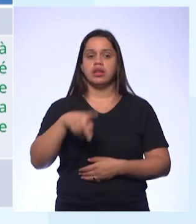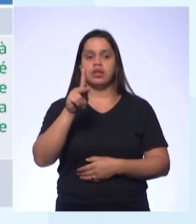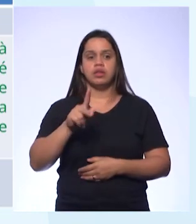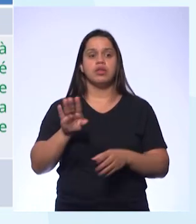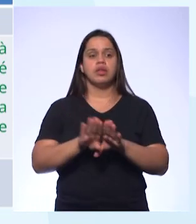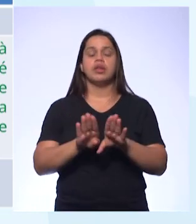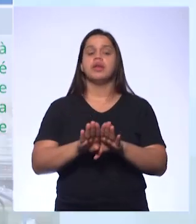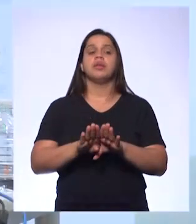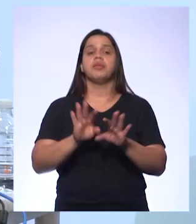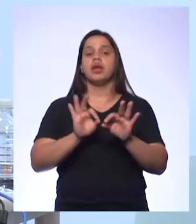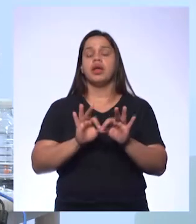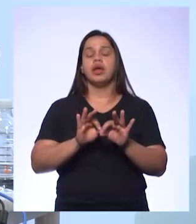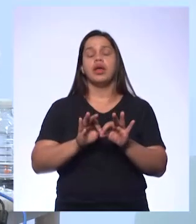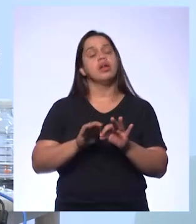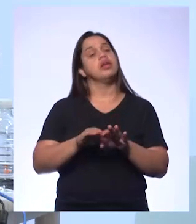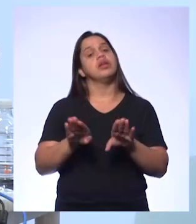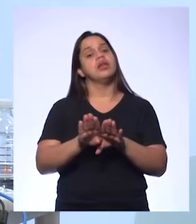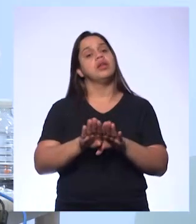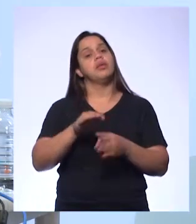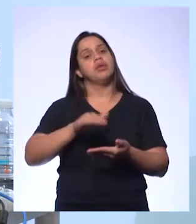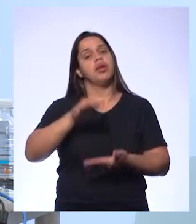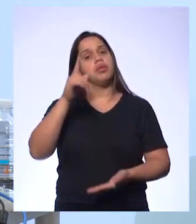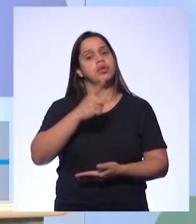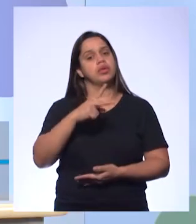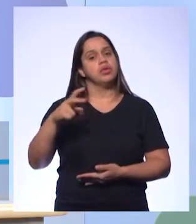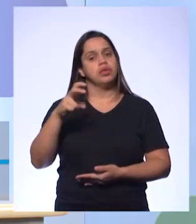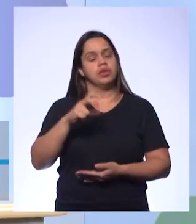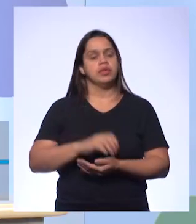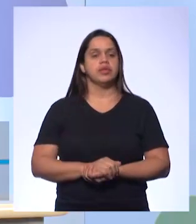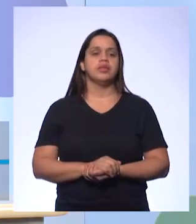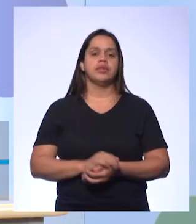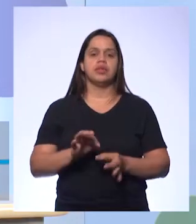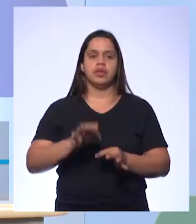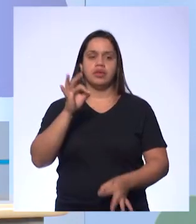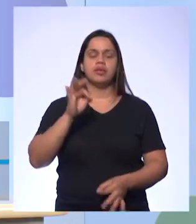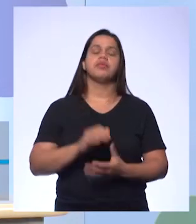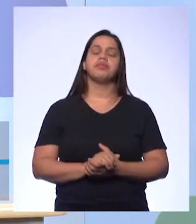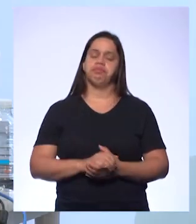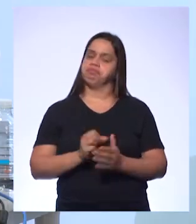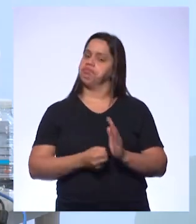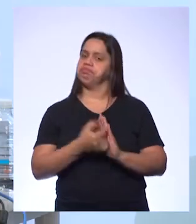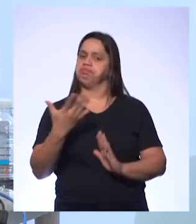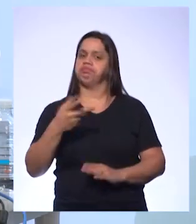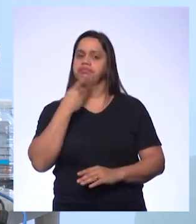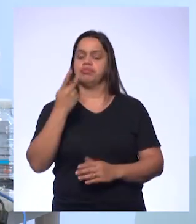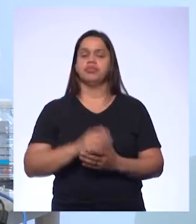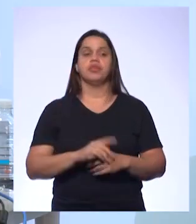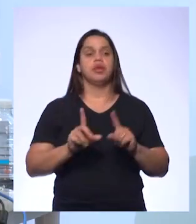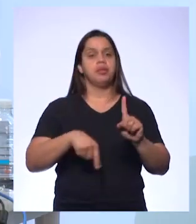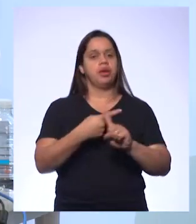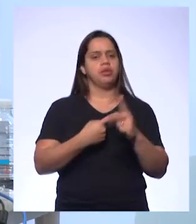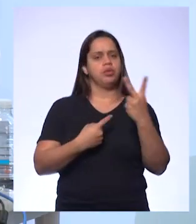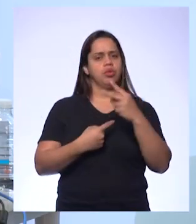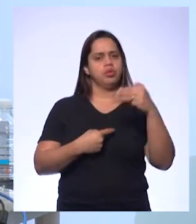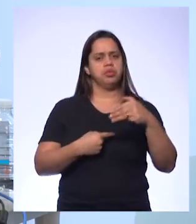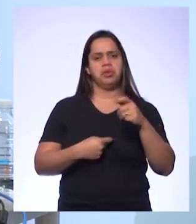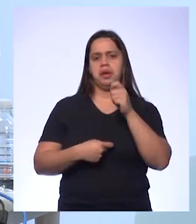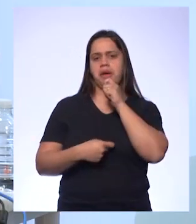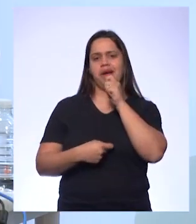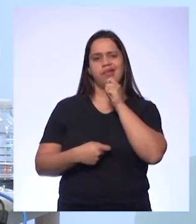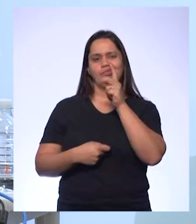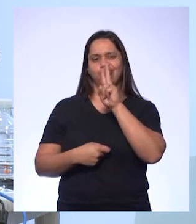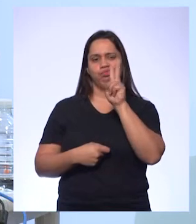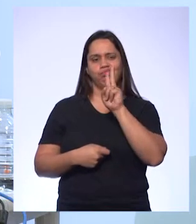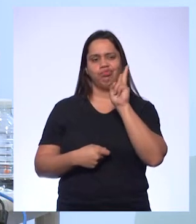Eles lembraram bem dessa parte. Sim. Muito bem. Muitos falaram do peso, Agora do temos tamanho. mais uma aí. 2 minutinhos, acho que não vai dar tempo, não. Não.